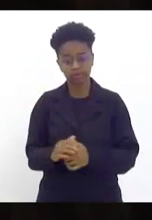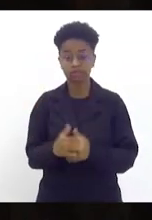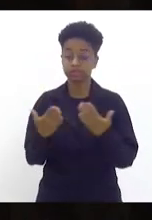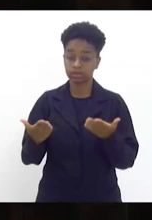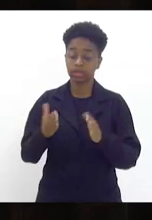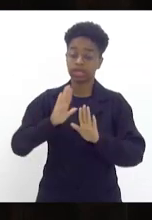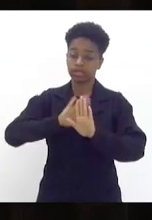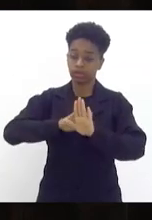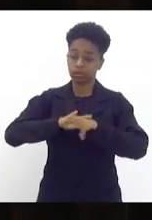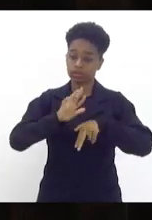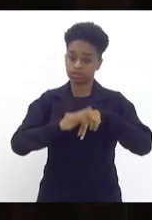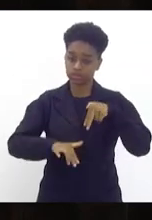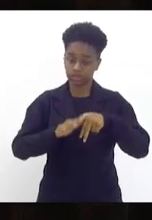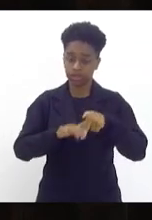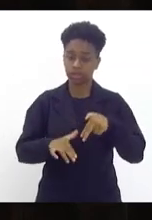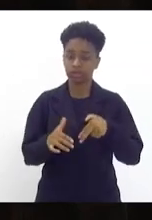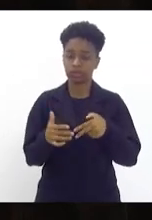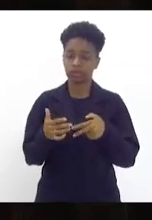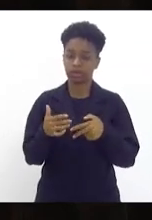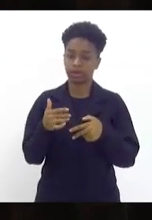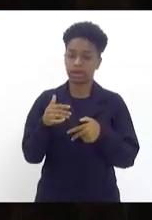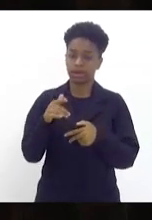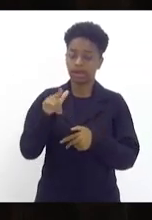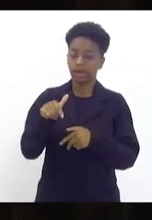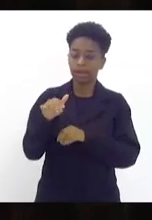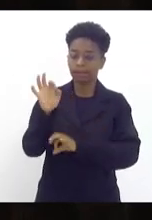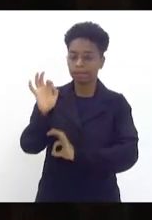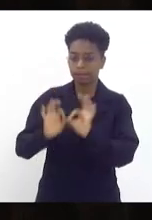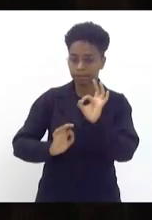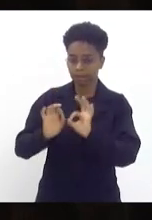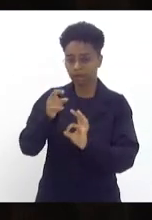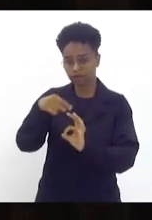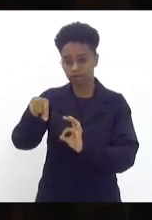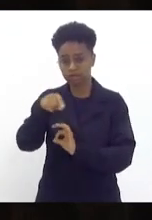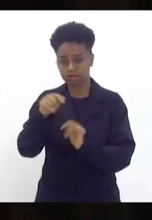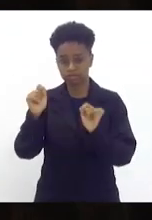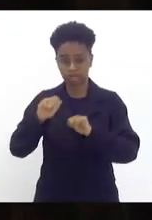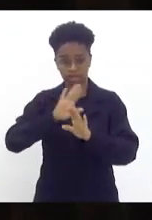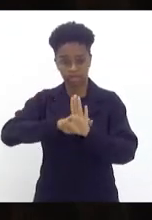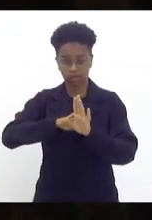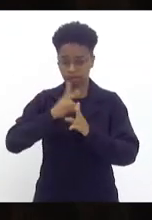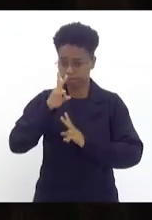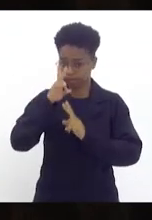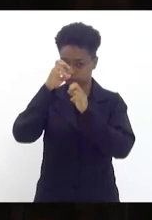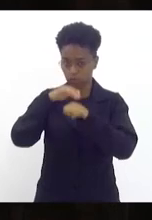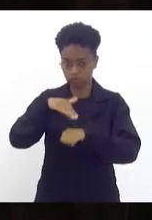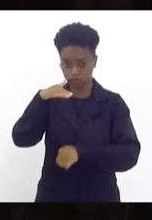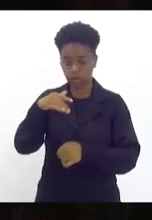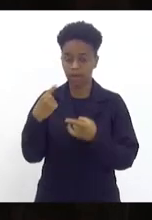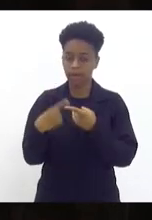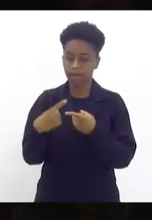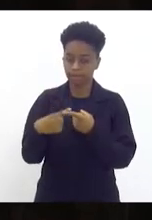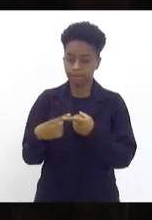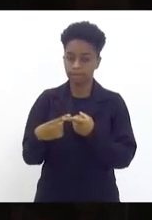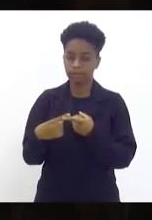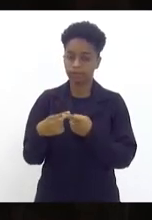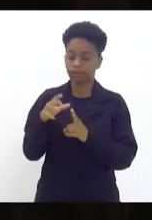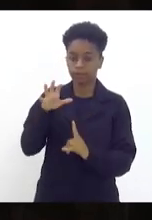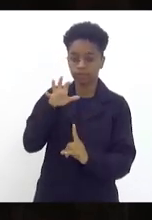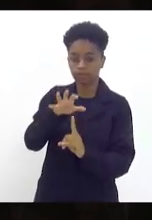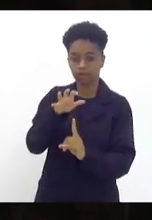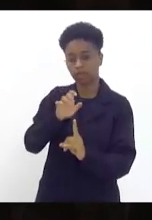ideologia de gênero, ela te prepara para uma ideologia mais forte, né? que te